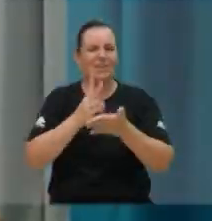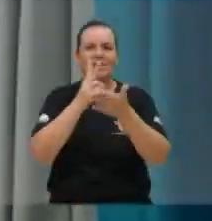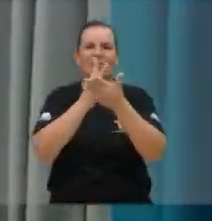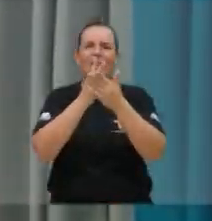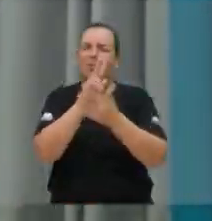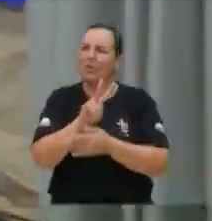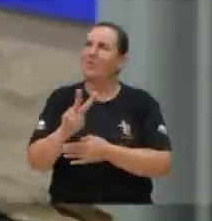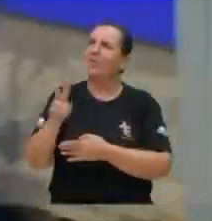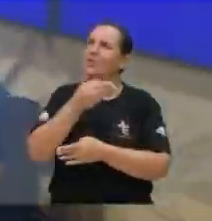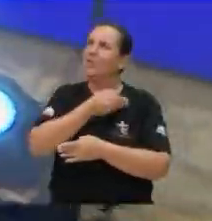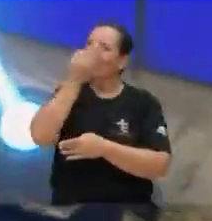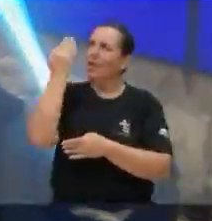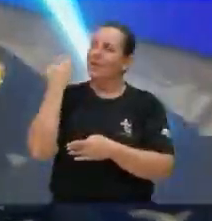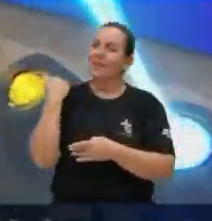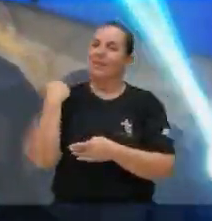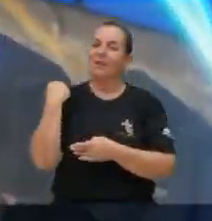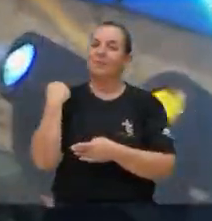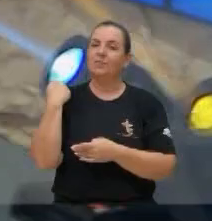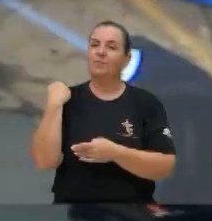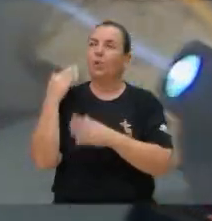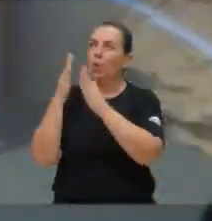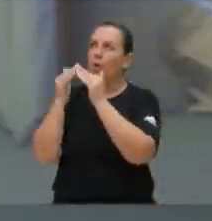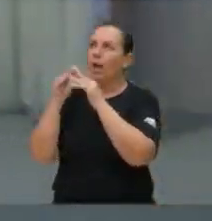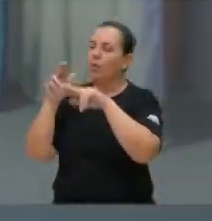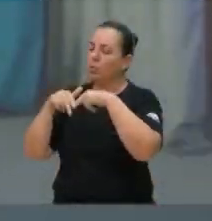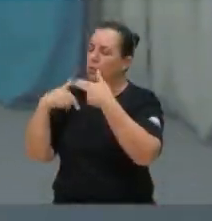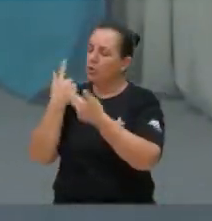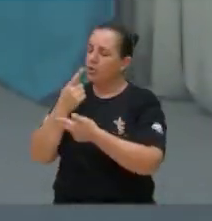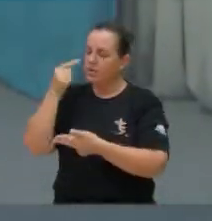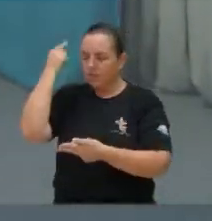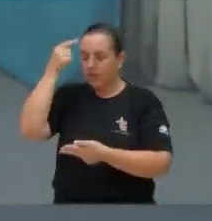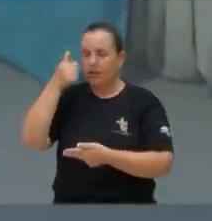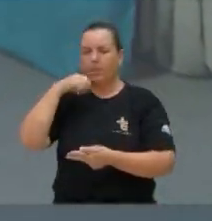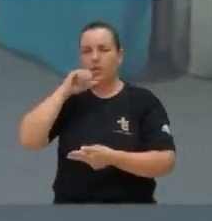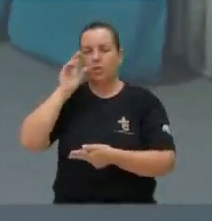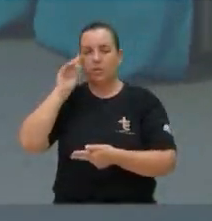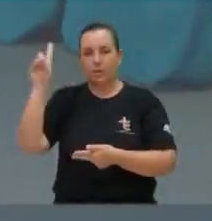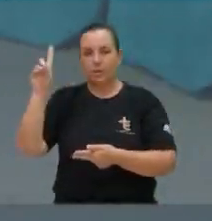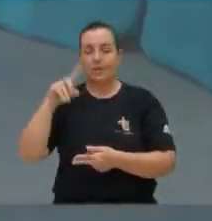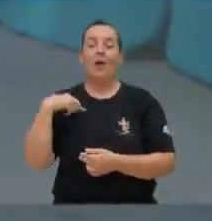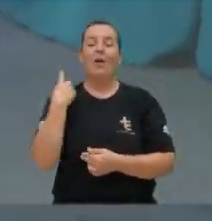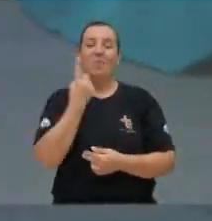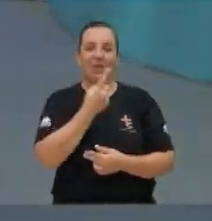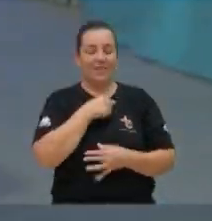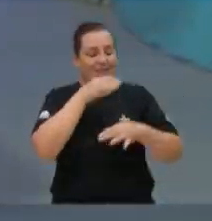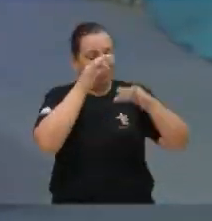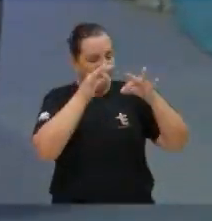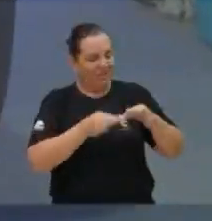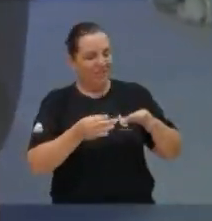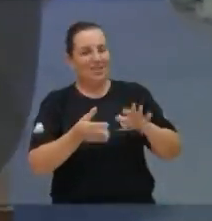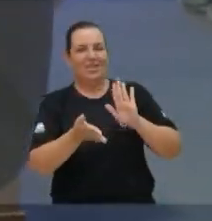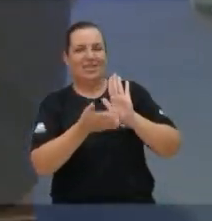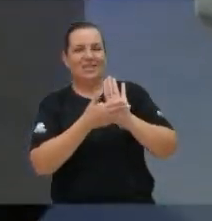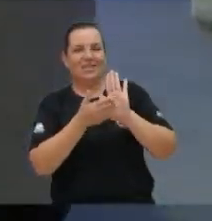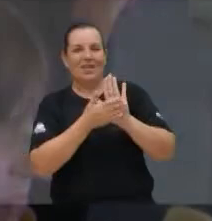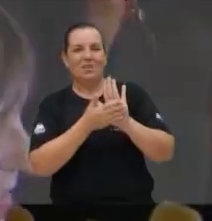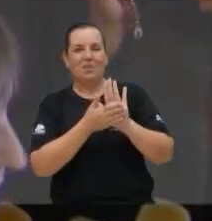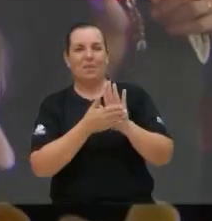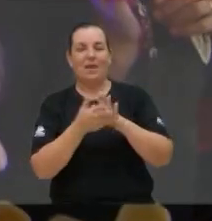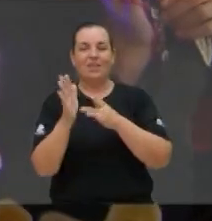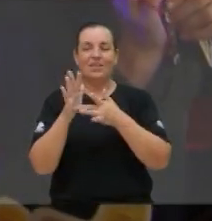e sempre Virgem Maria. Rogai por nós, Santa Mãe de Deus, para que sejamos dignos